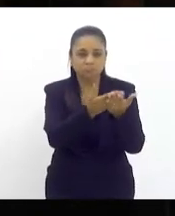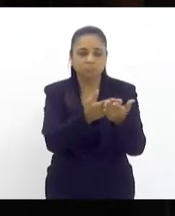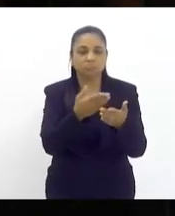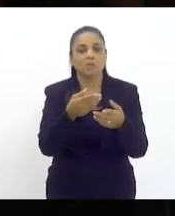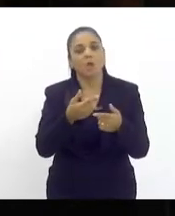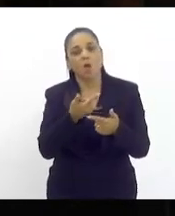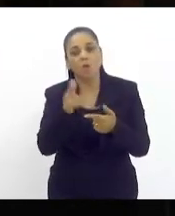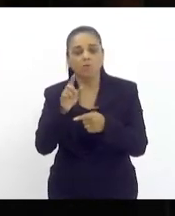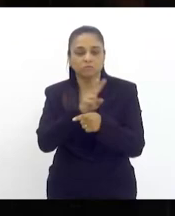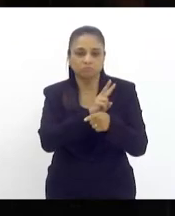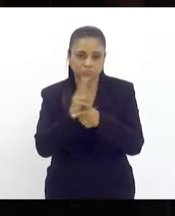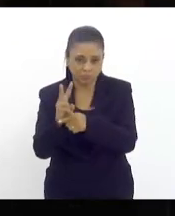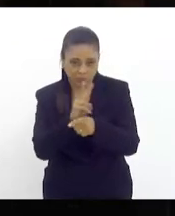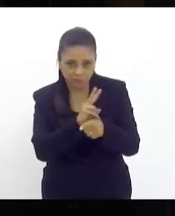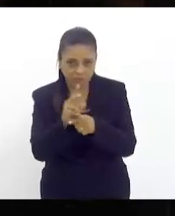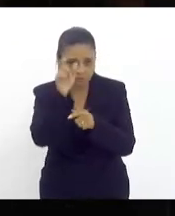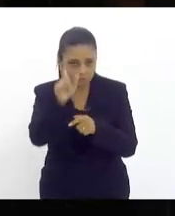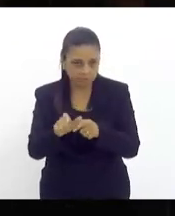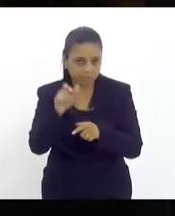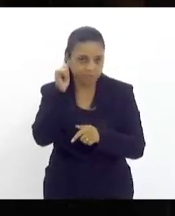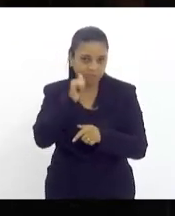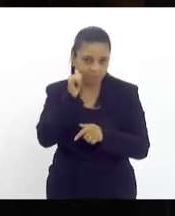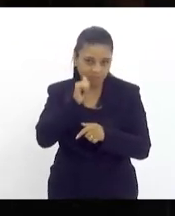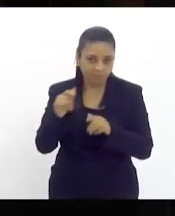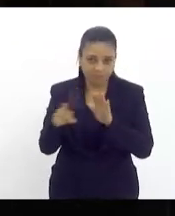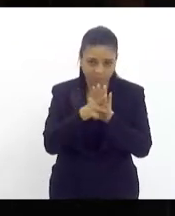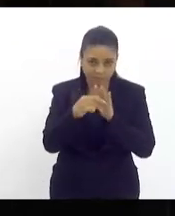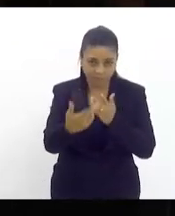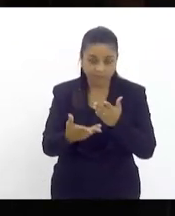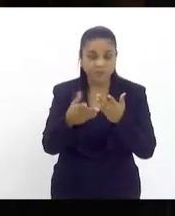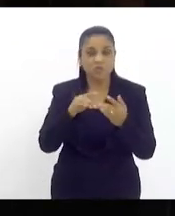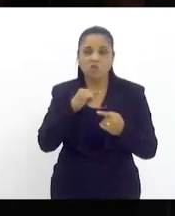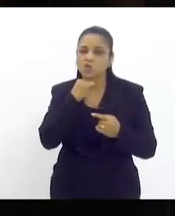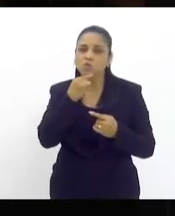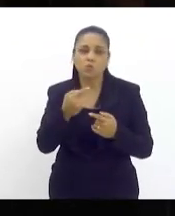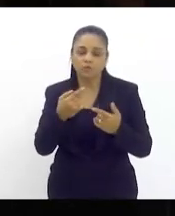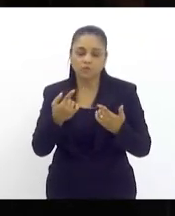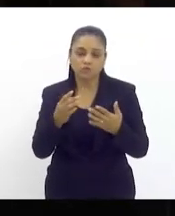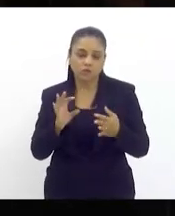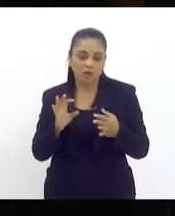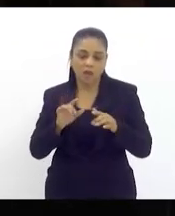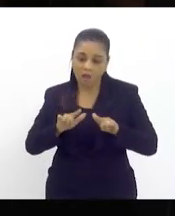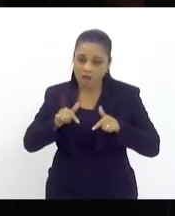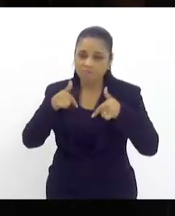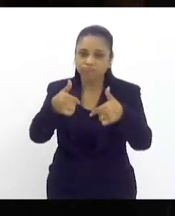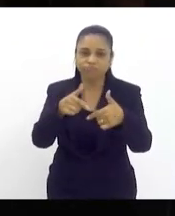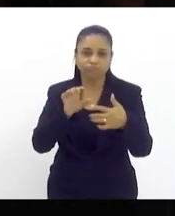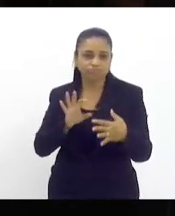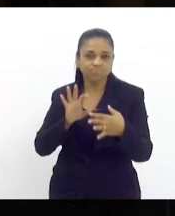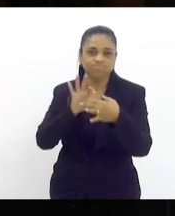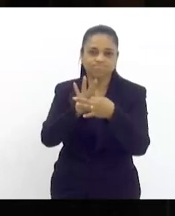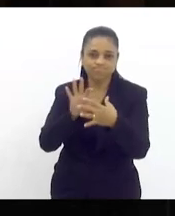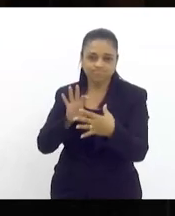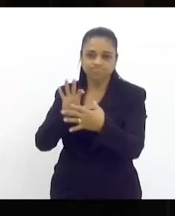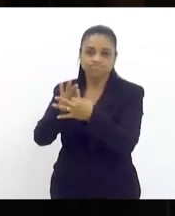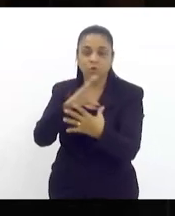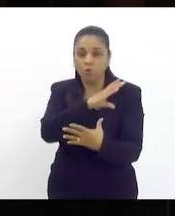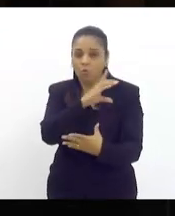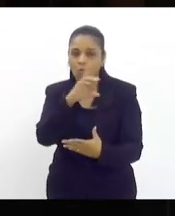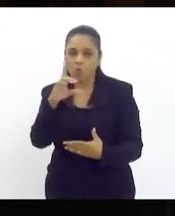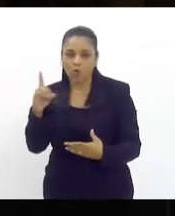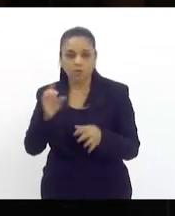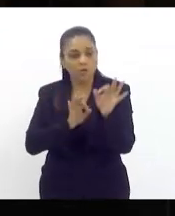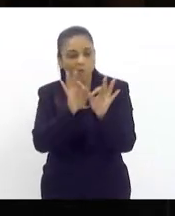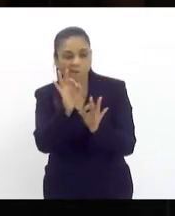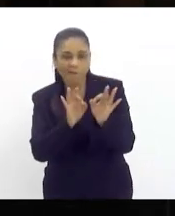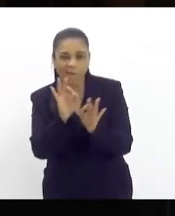mulheres então eu não tenho dúvida da necessidade de ações conjuntas coordenadas e organizadas